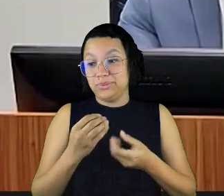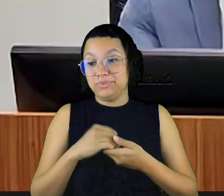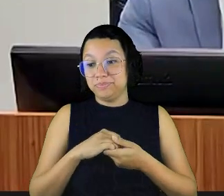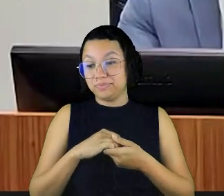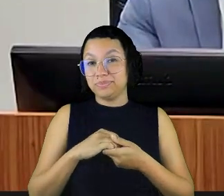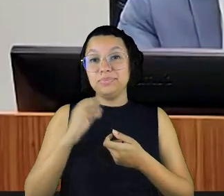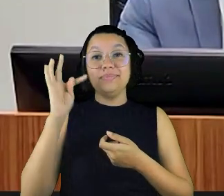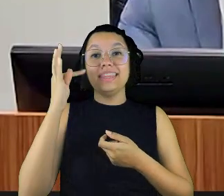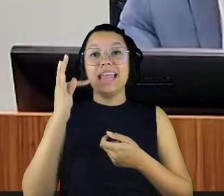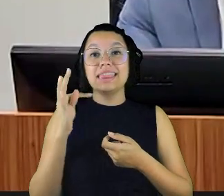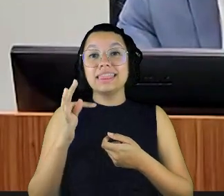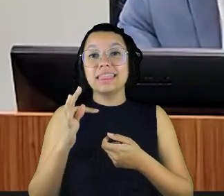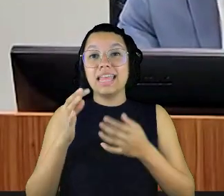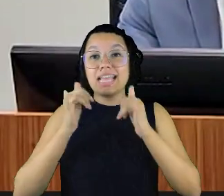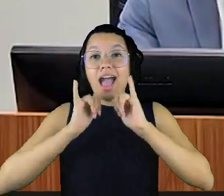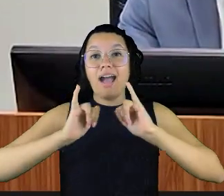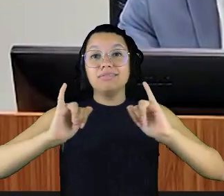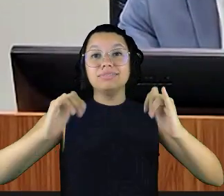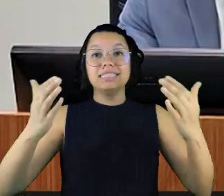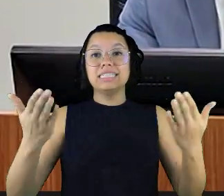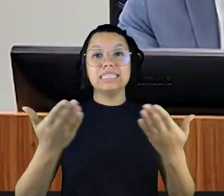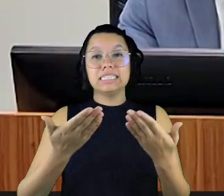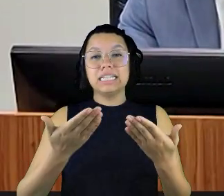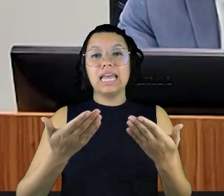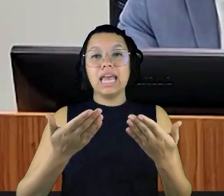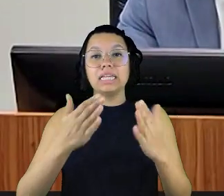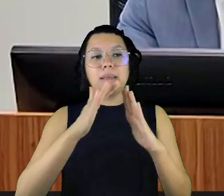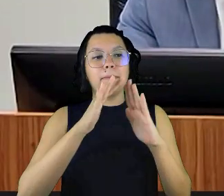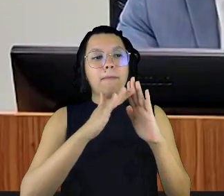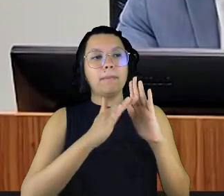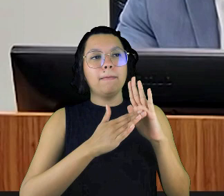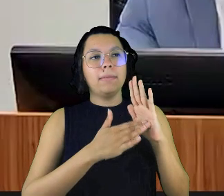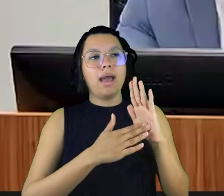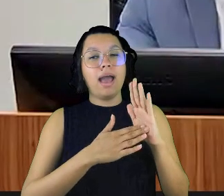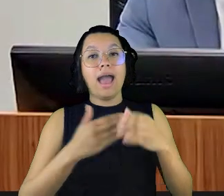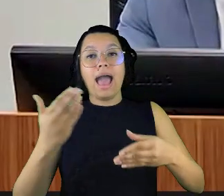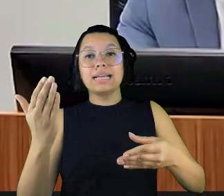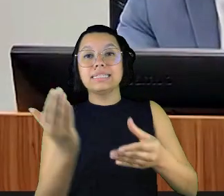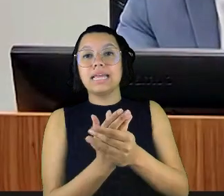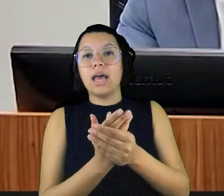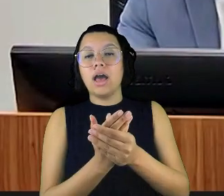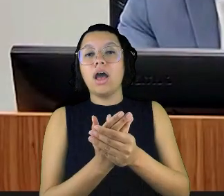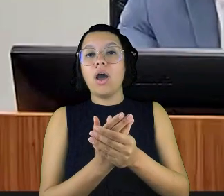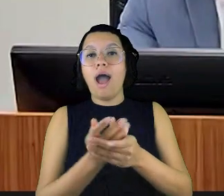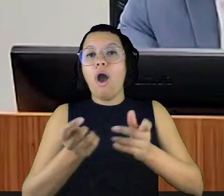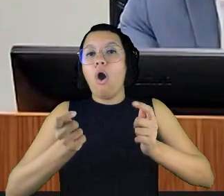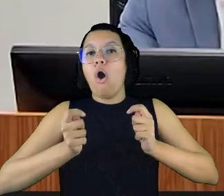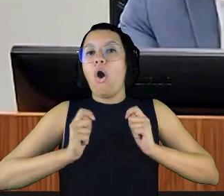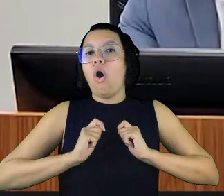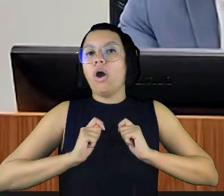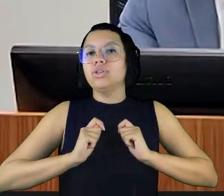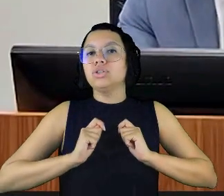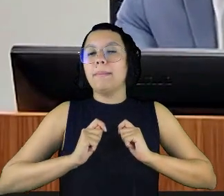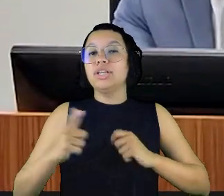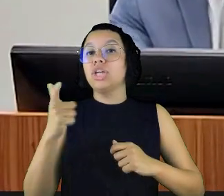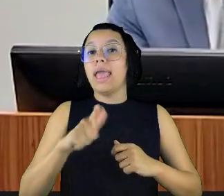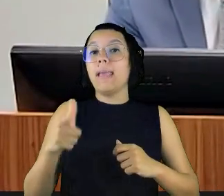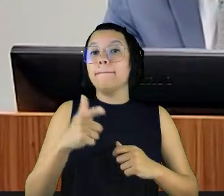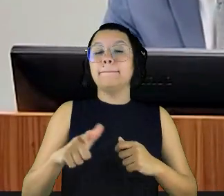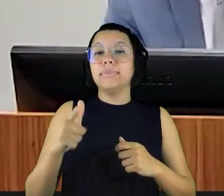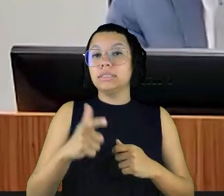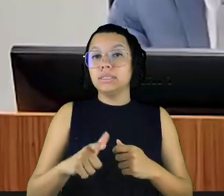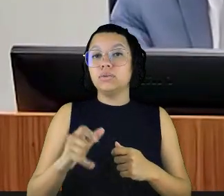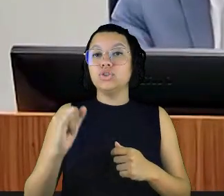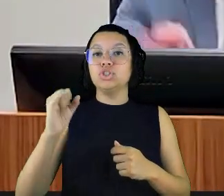nessas hipóteses a ação é automaticamente convertida em repetição de indébito. Então, o sujeito entrou